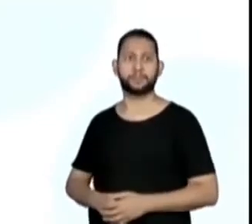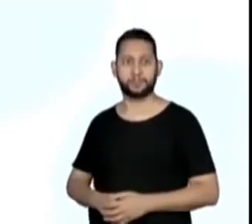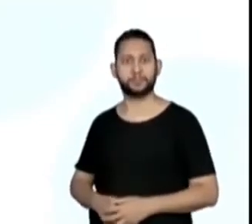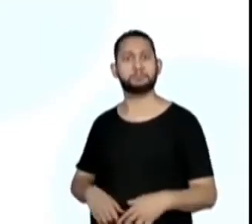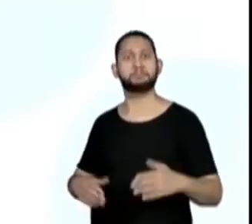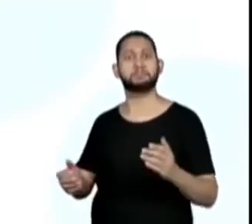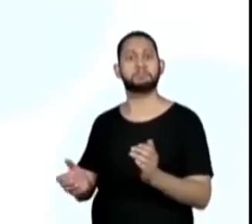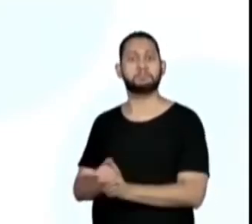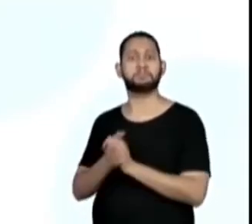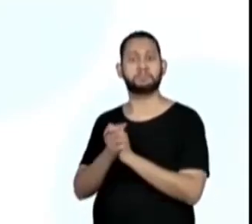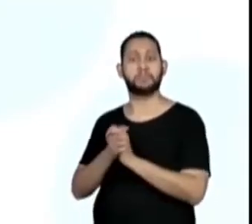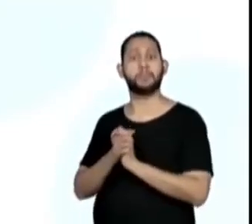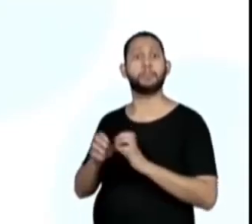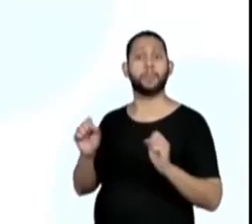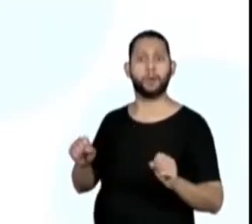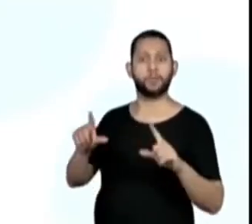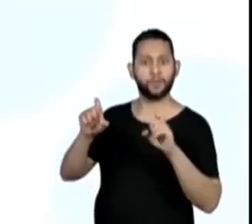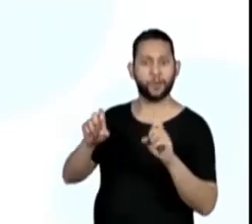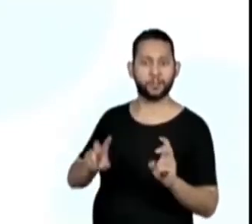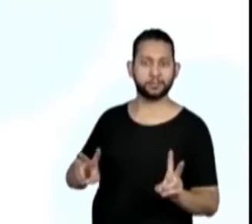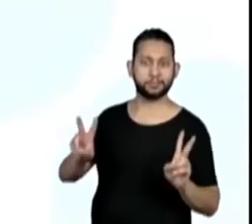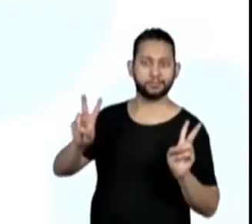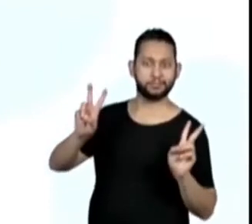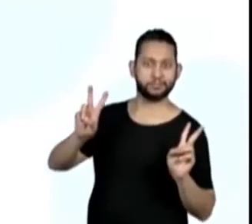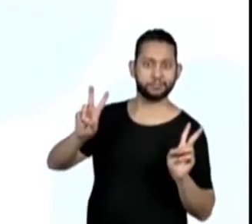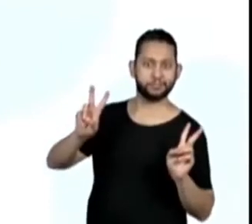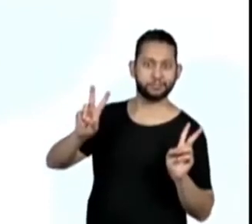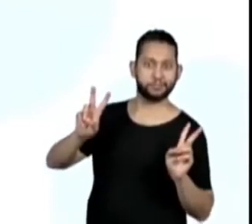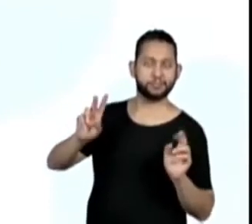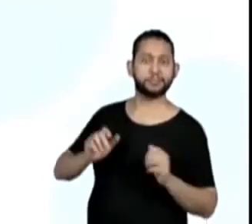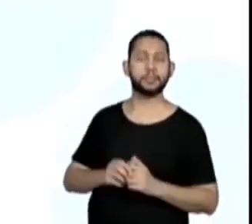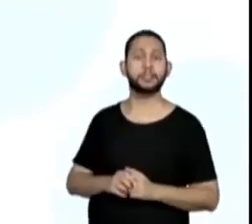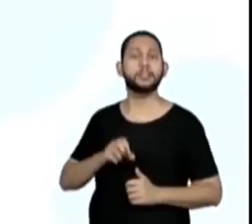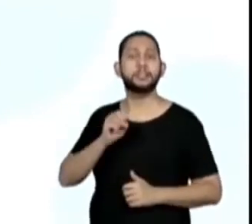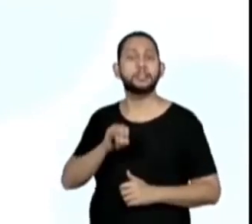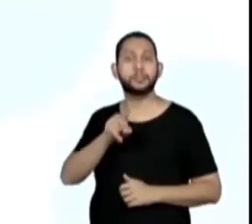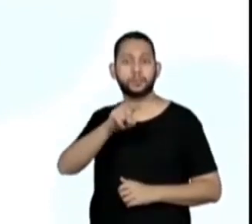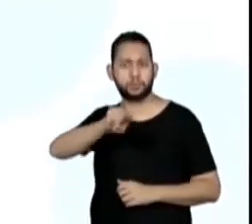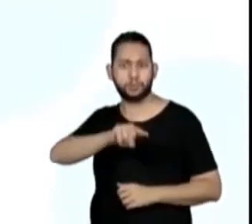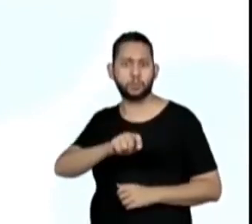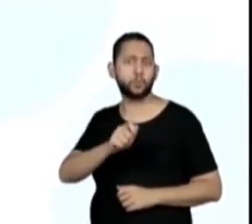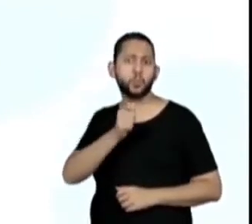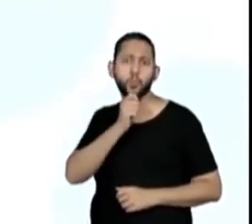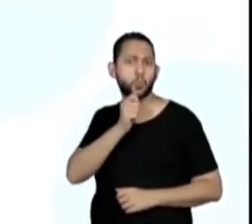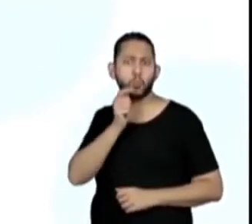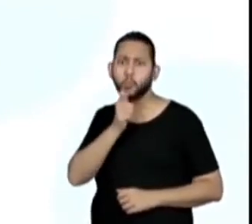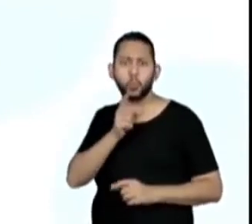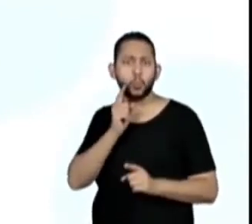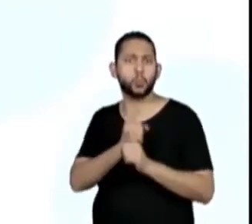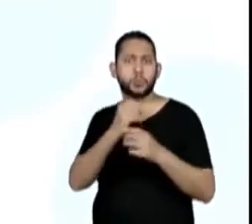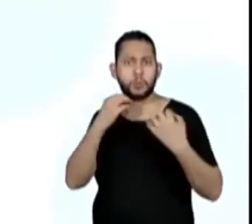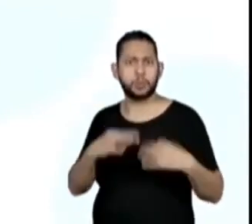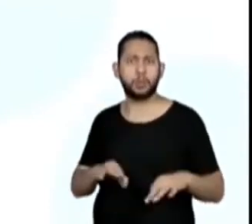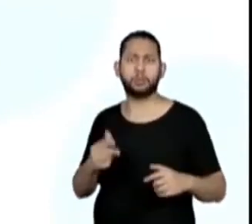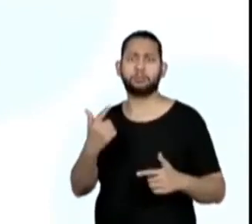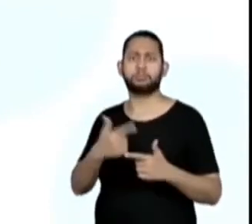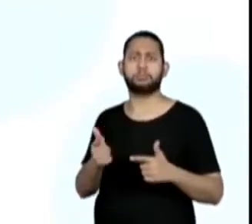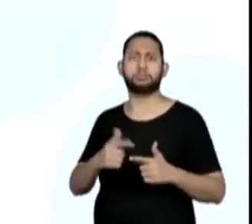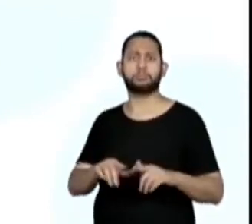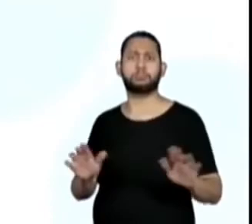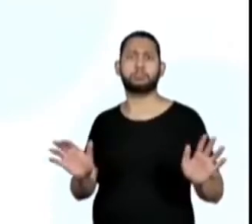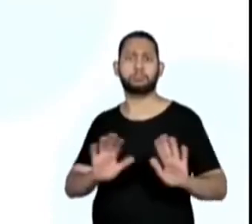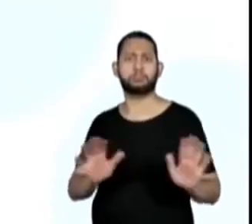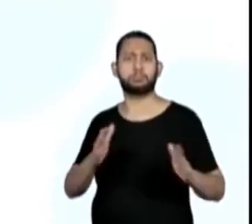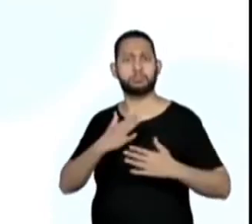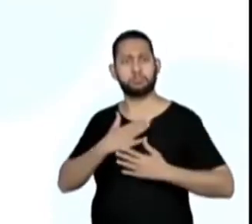Boa, turma. Já dá um print aí. E, se por acaso, turma, vocês não identificaram o ângulo reto, não tem